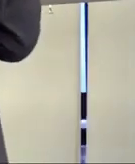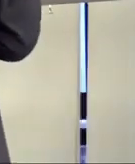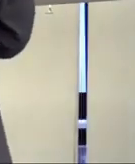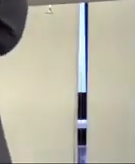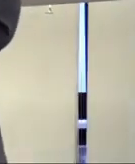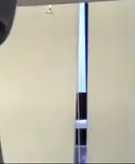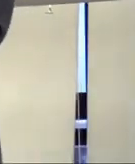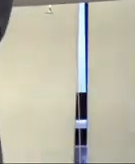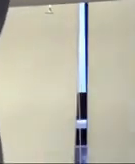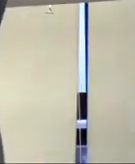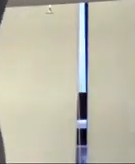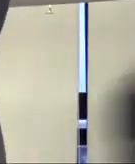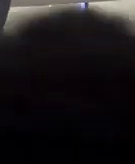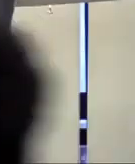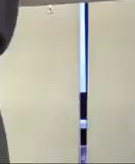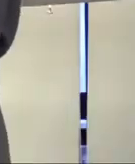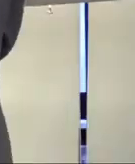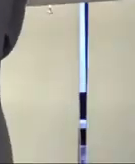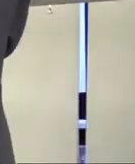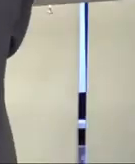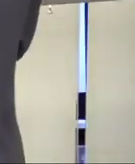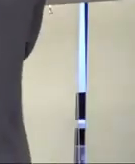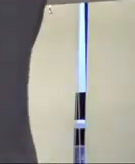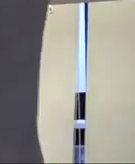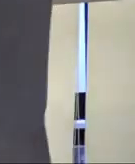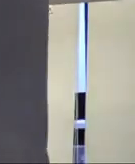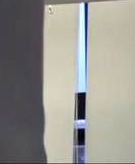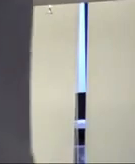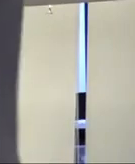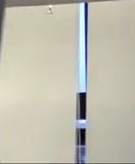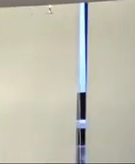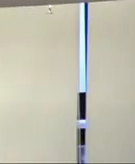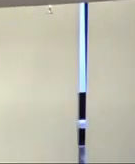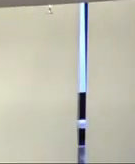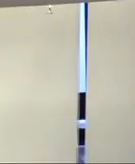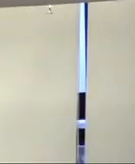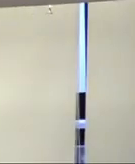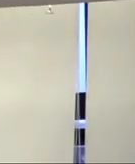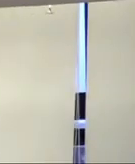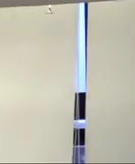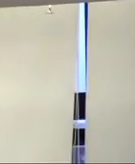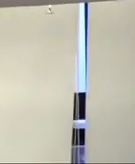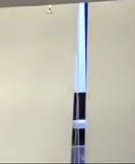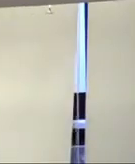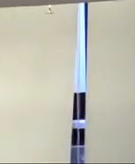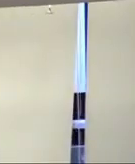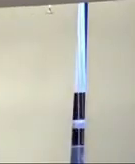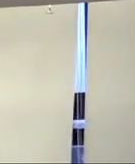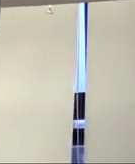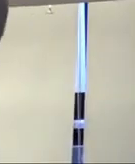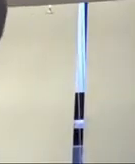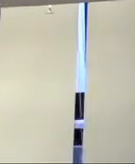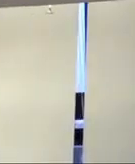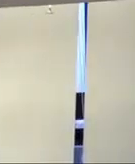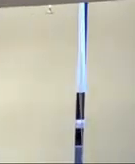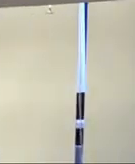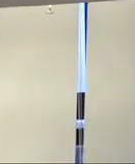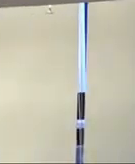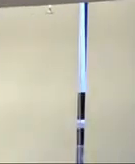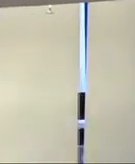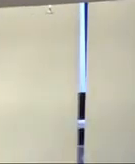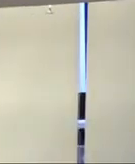no cinema. Quero chamar aqui para fazer parte da nossa mesa, vamos dizer assim, o